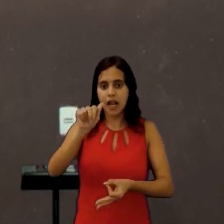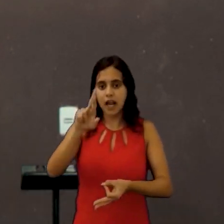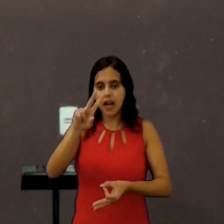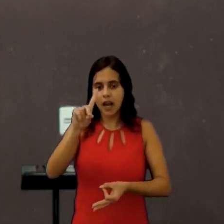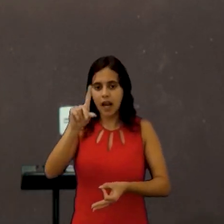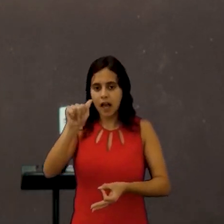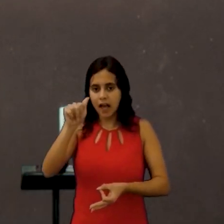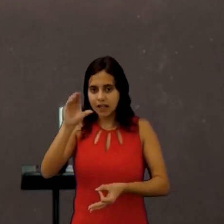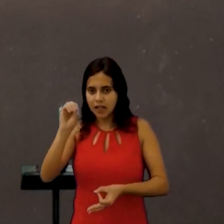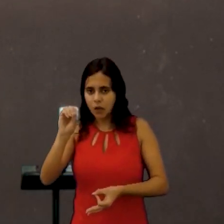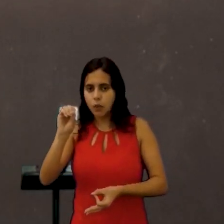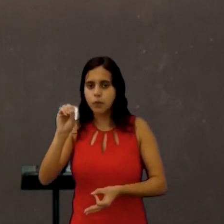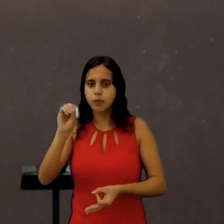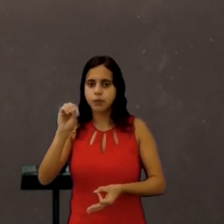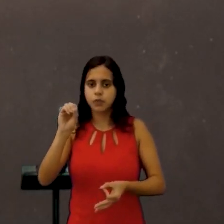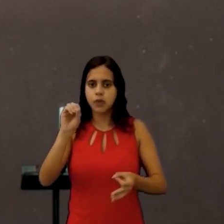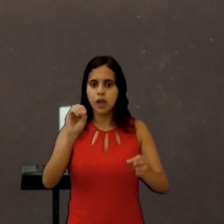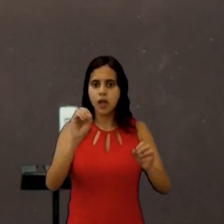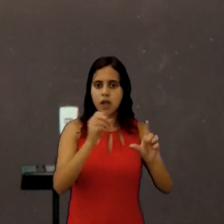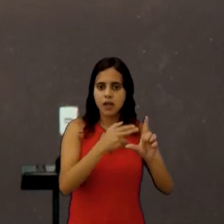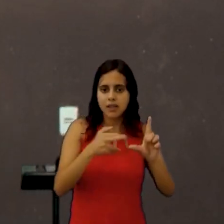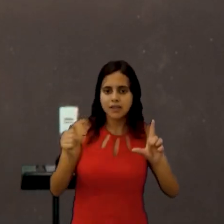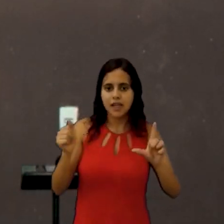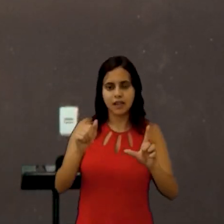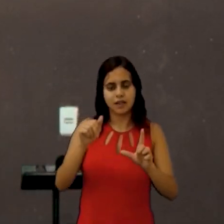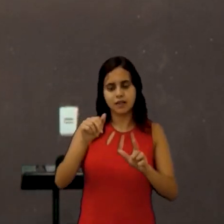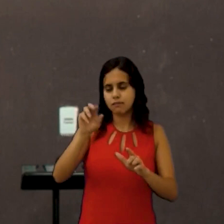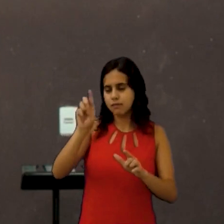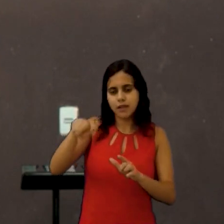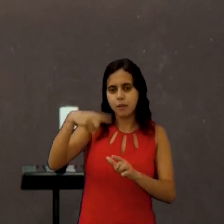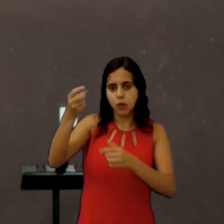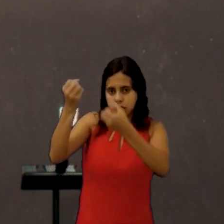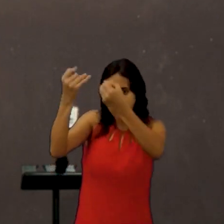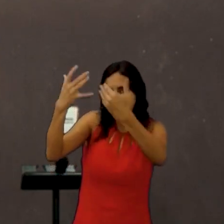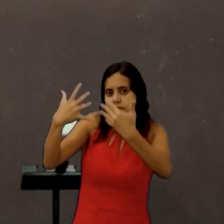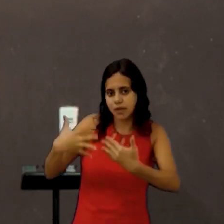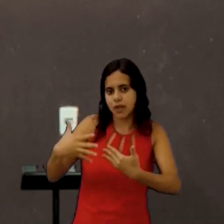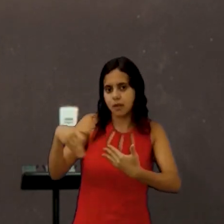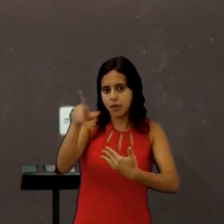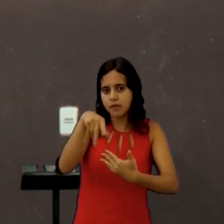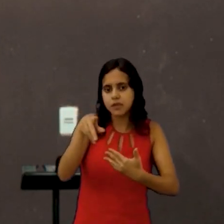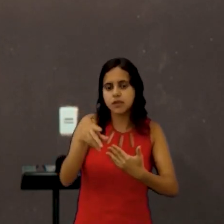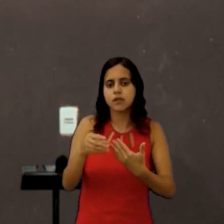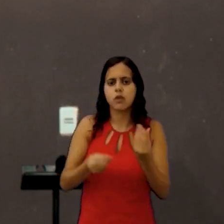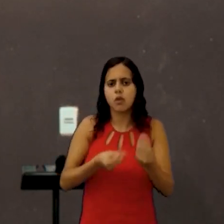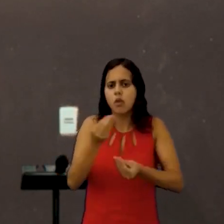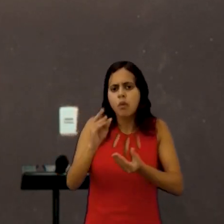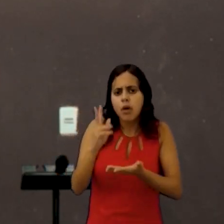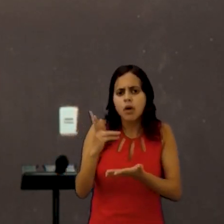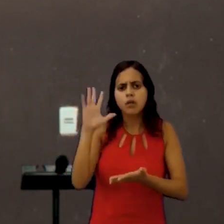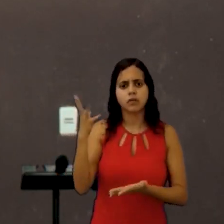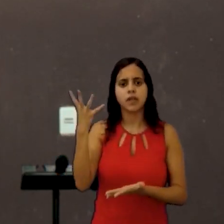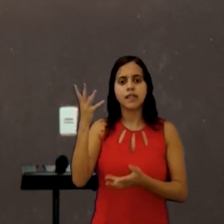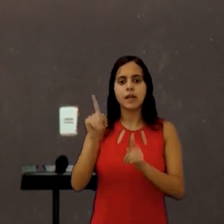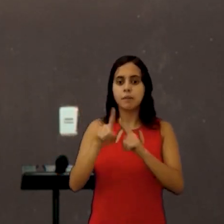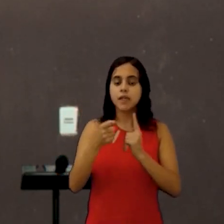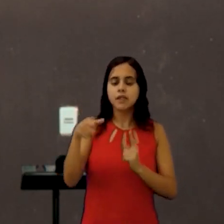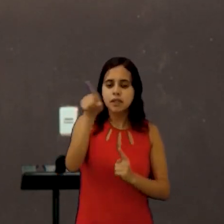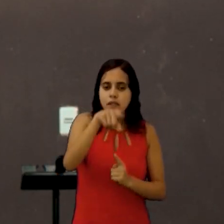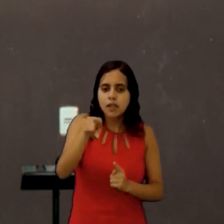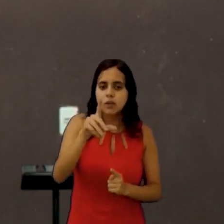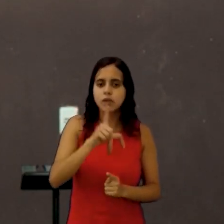série de Coríntios, eu vou chegar nesse ponto e vou explicar para vocês como funciona. Mas você tem os